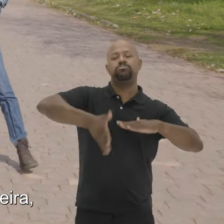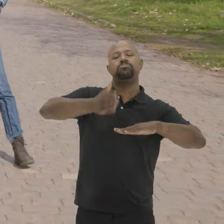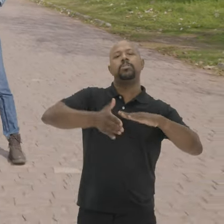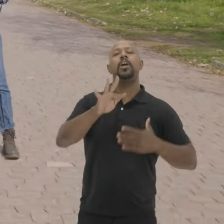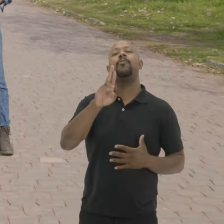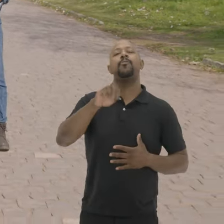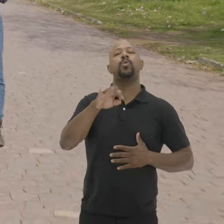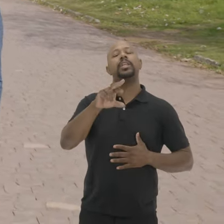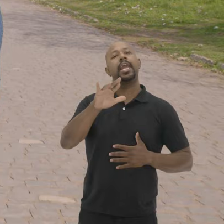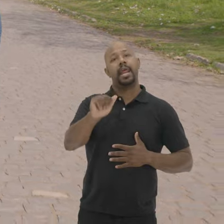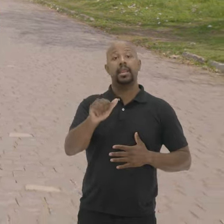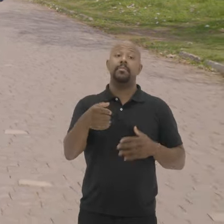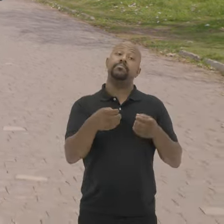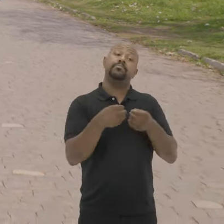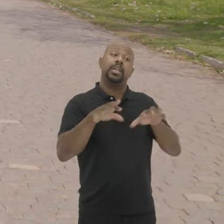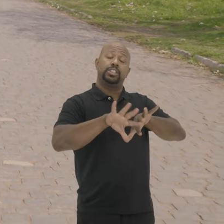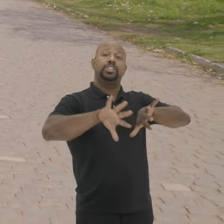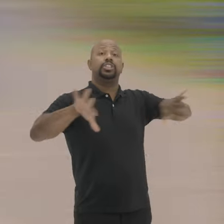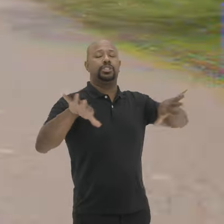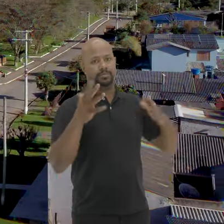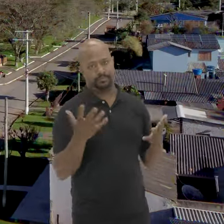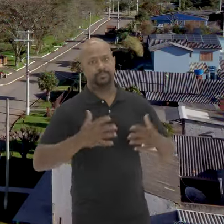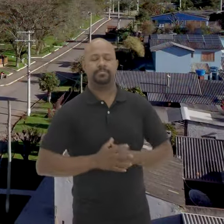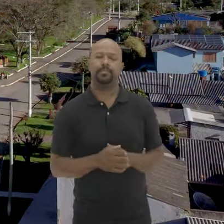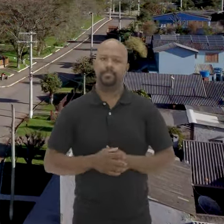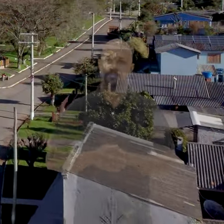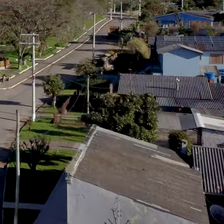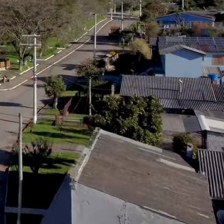de Fronteira embora fique distante da Fronteira